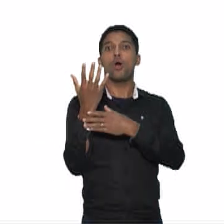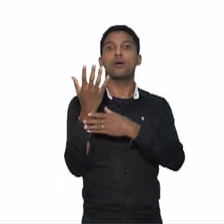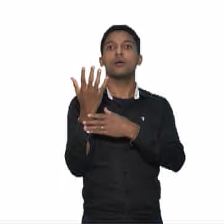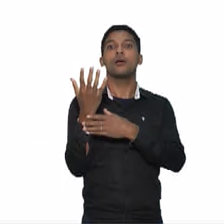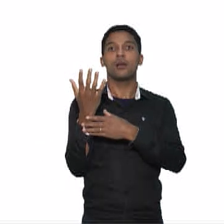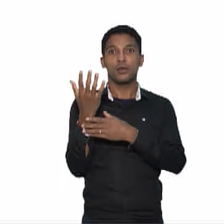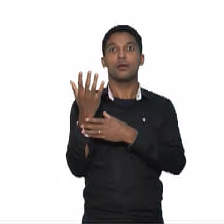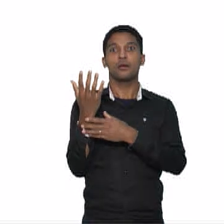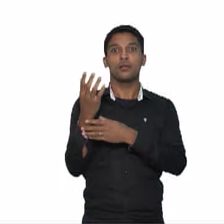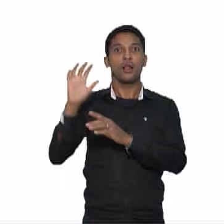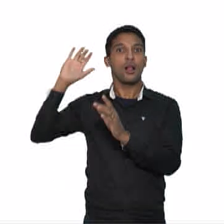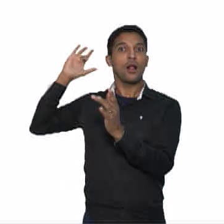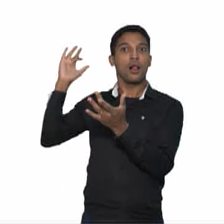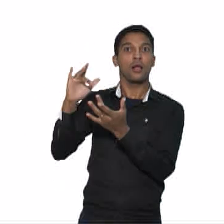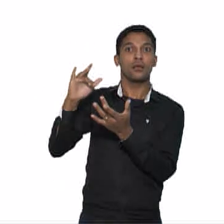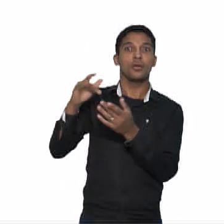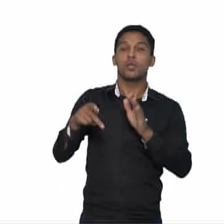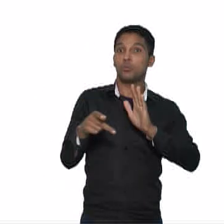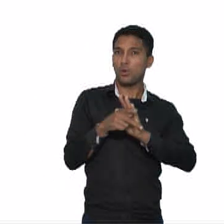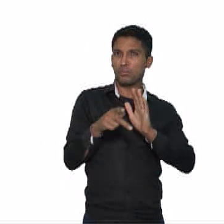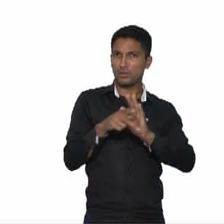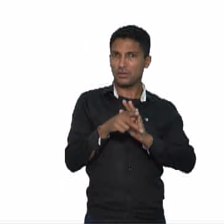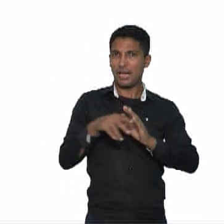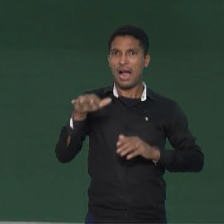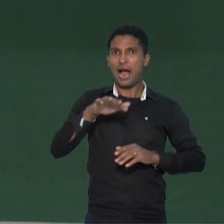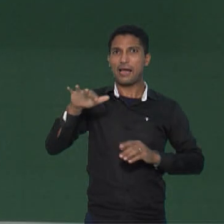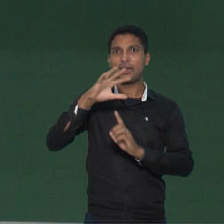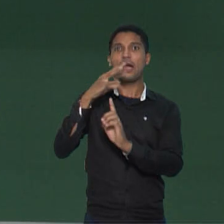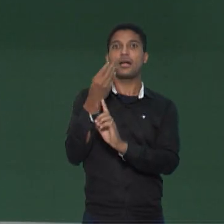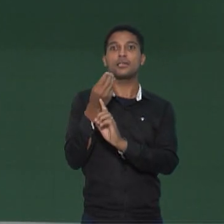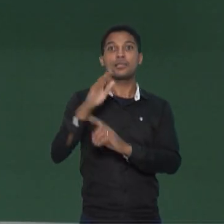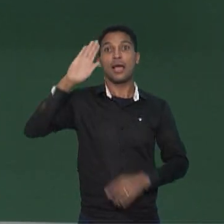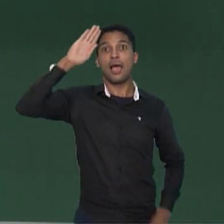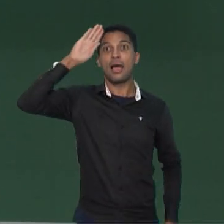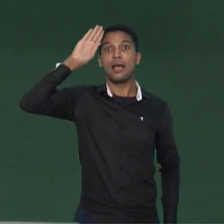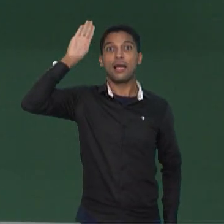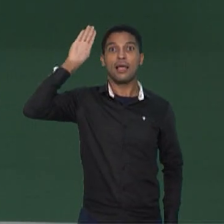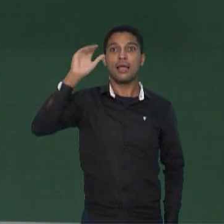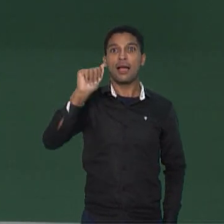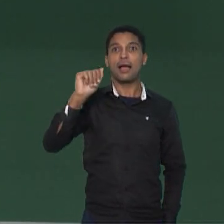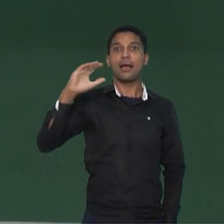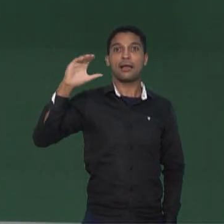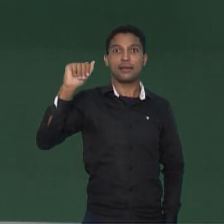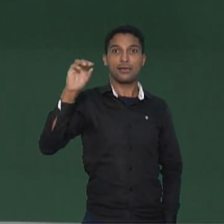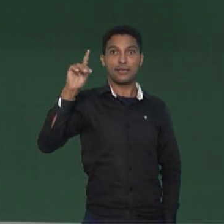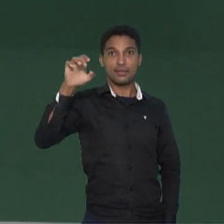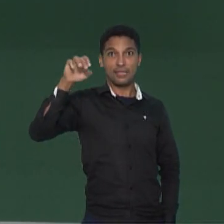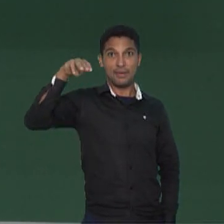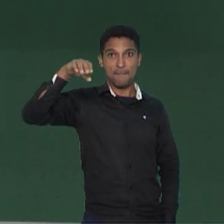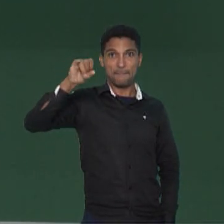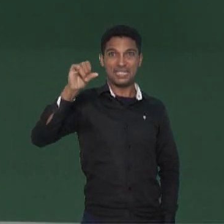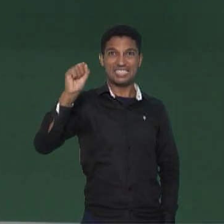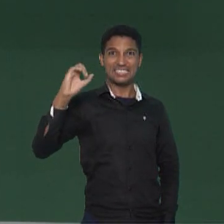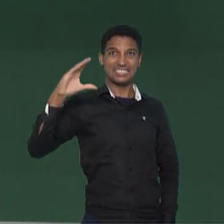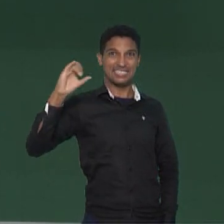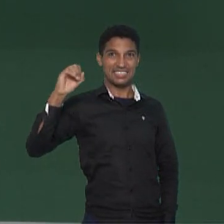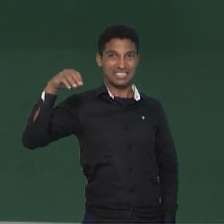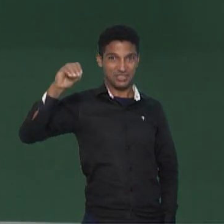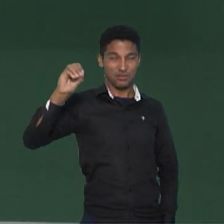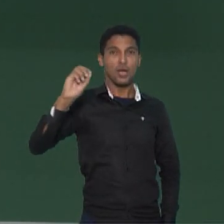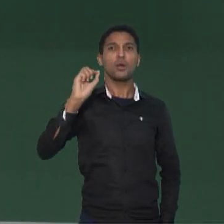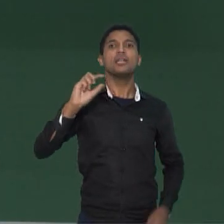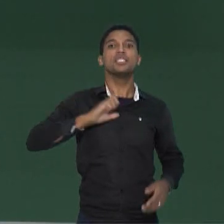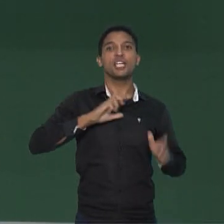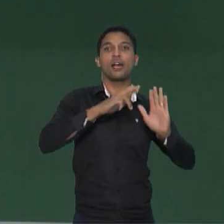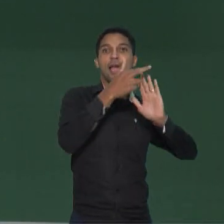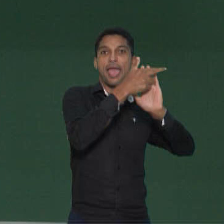como academicismo. Por que isso, pessoal? Porque ela tinha uma norma, uma regra, tá? Tem outros movimentos que vão surgir ali